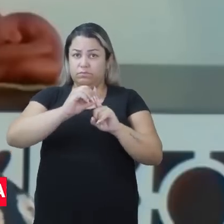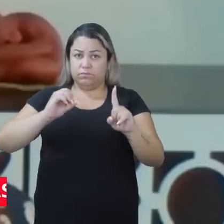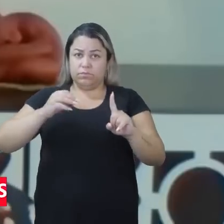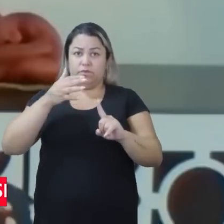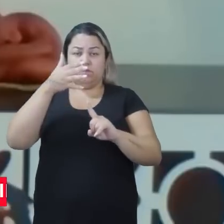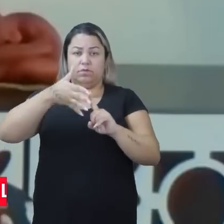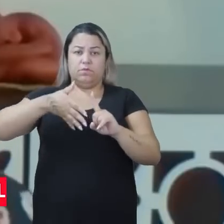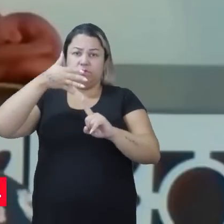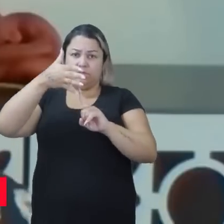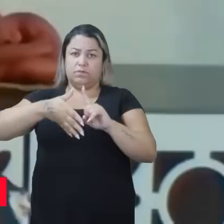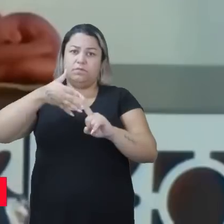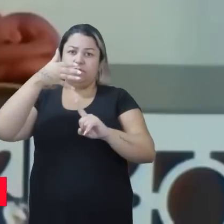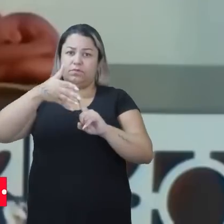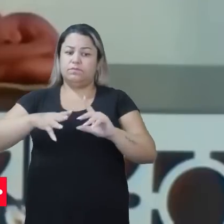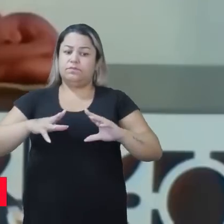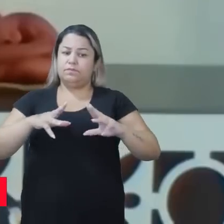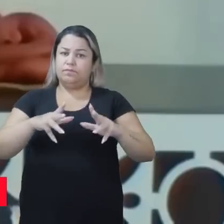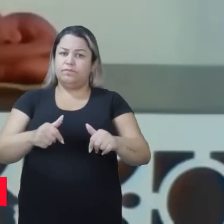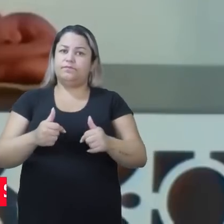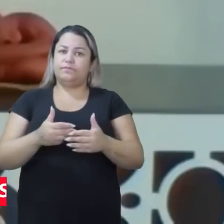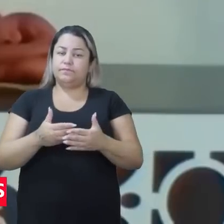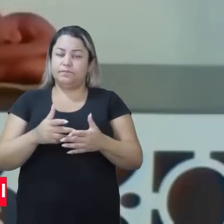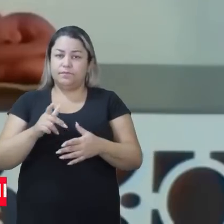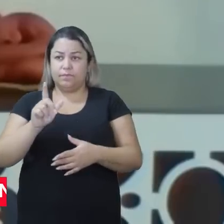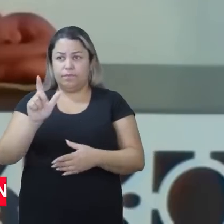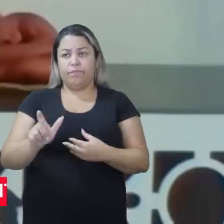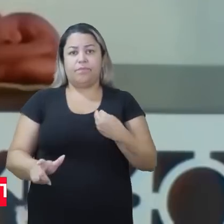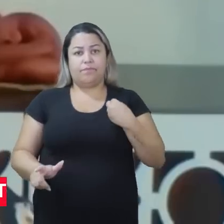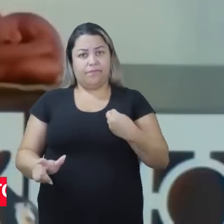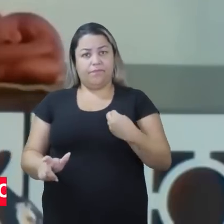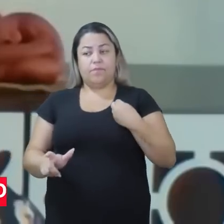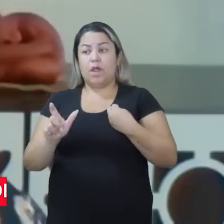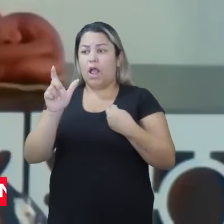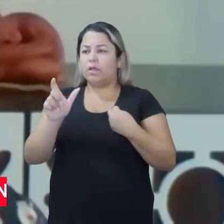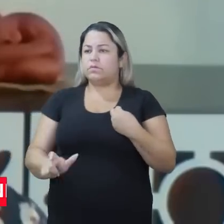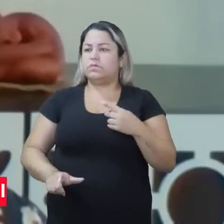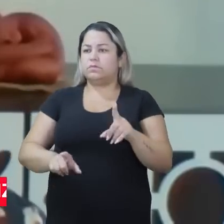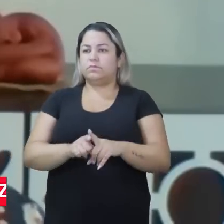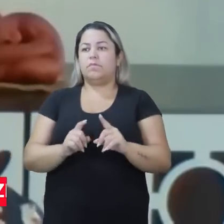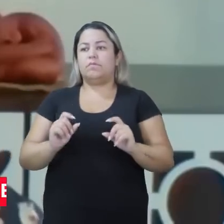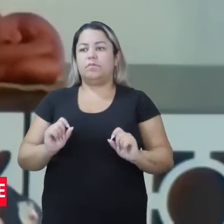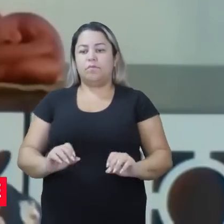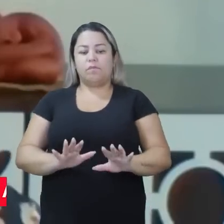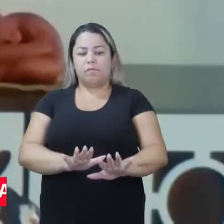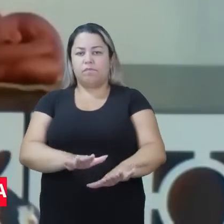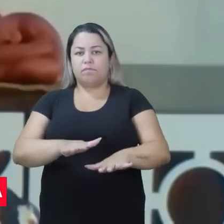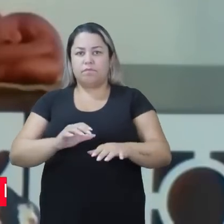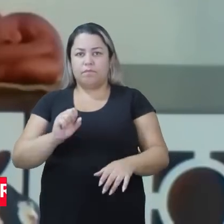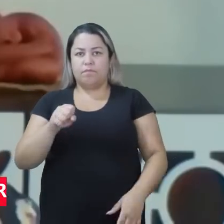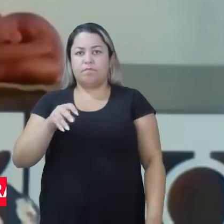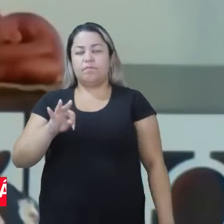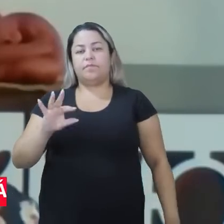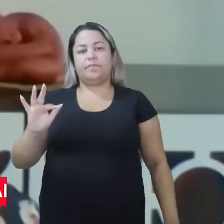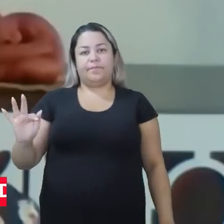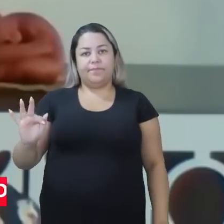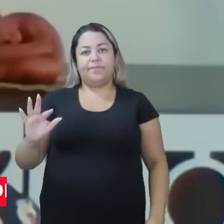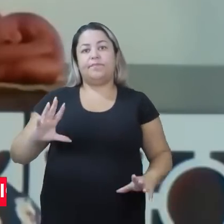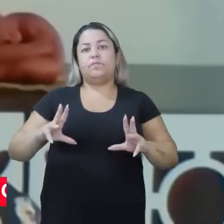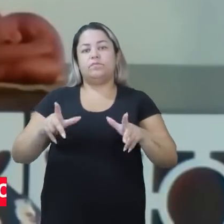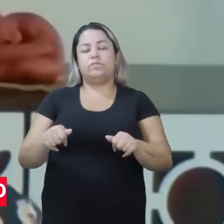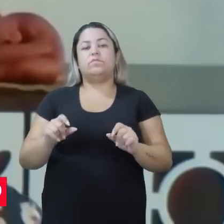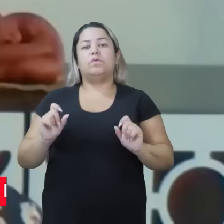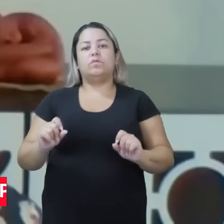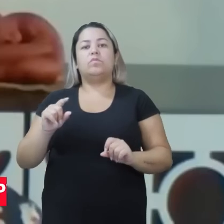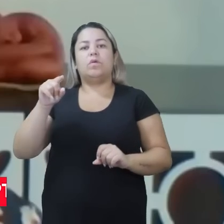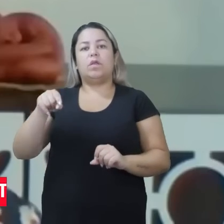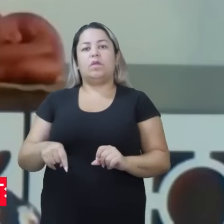discurso deles todos, e muitos ainda estão presentes aqui nesse plenário do Supremo hoje, todos eles